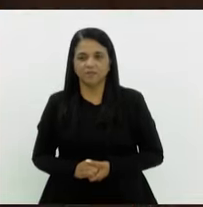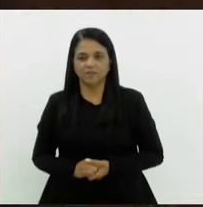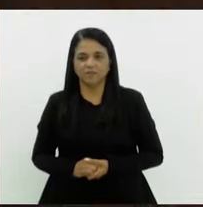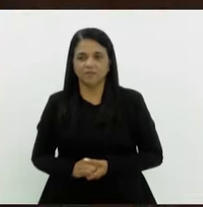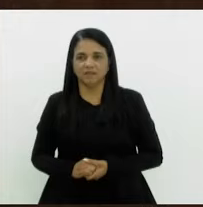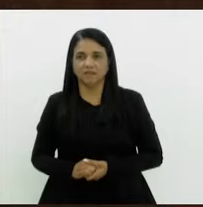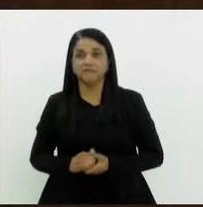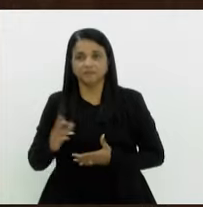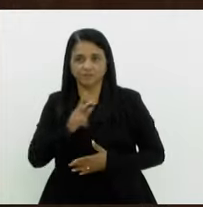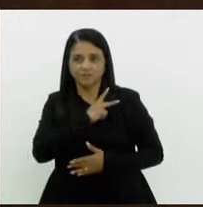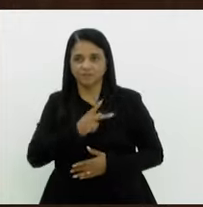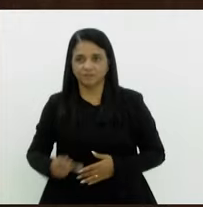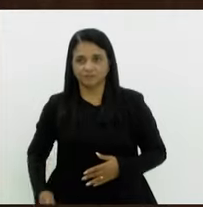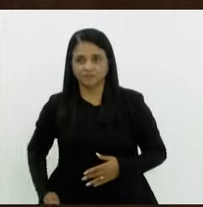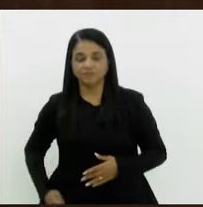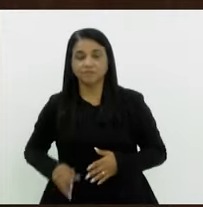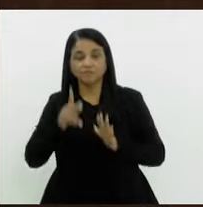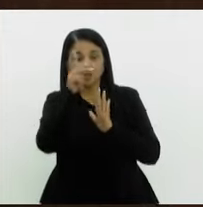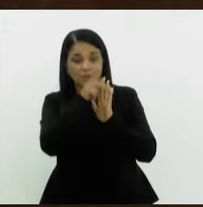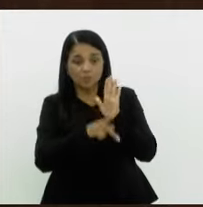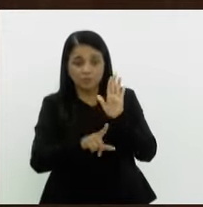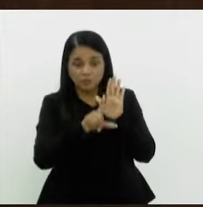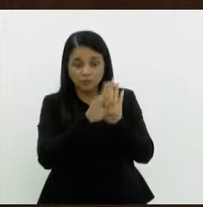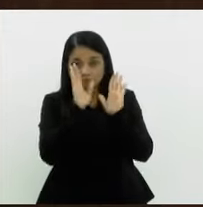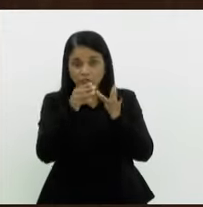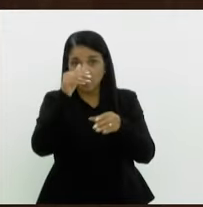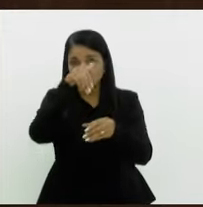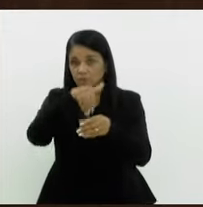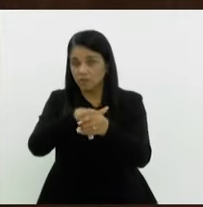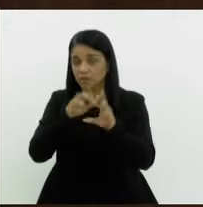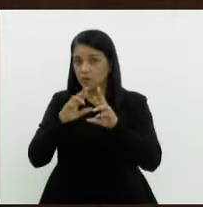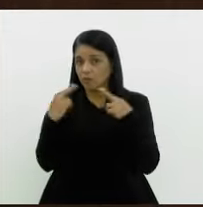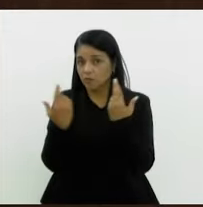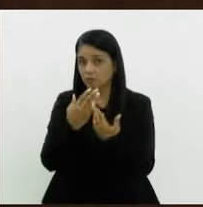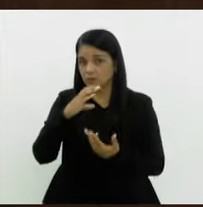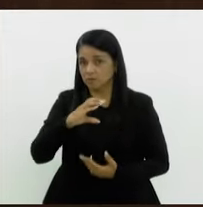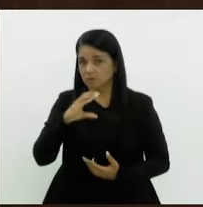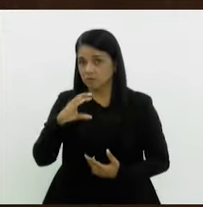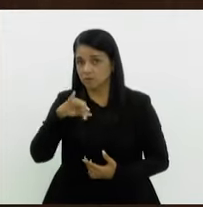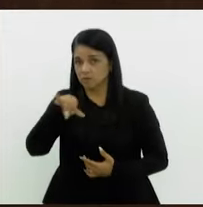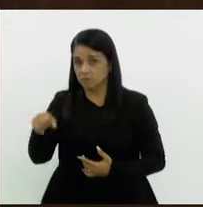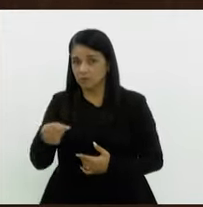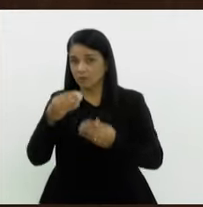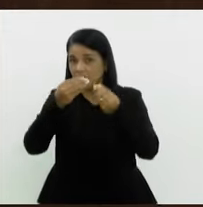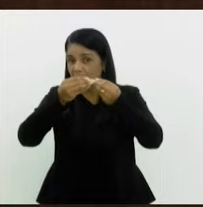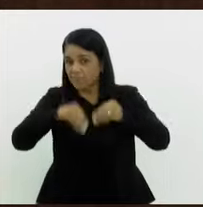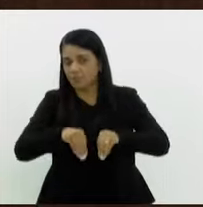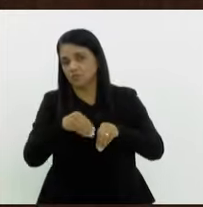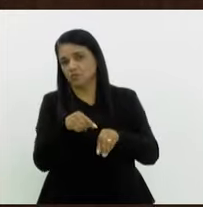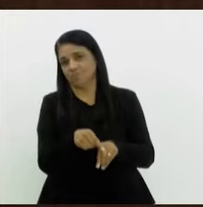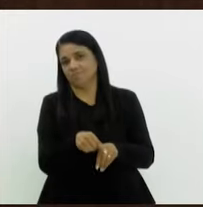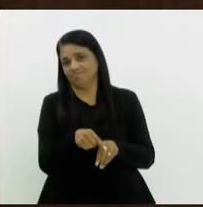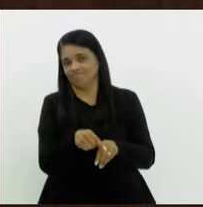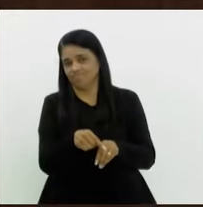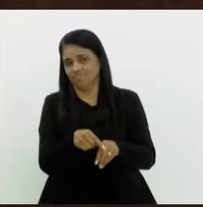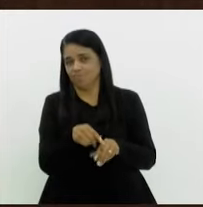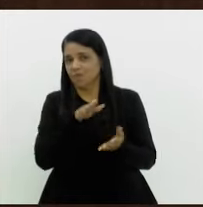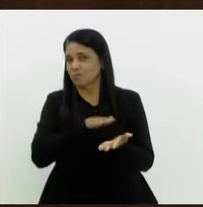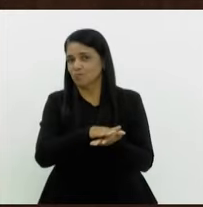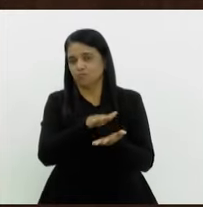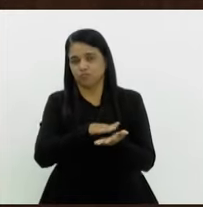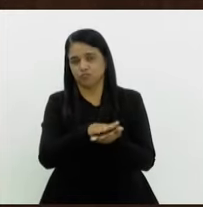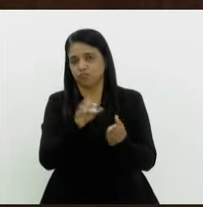Senhor presidente, esse projeto já foi votado em reunião da CCJ pela prejudicabilidade, porém não foi